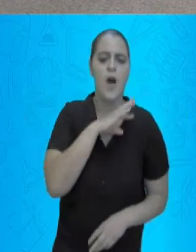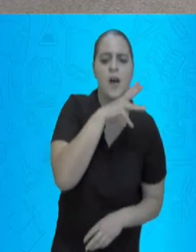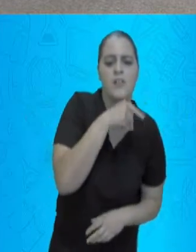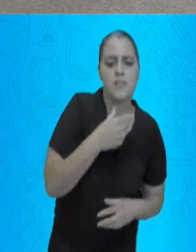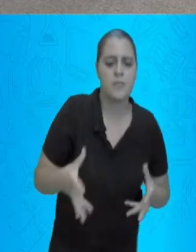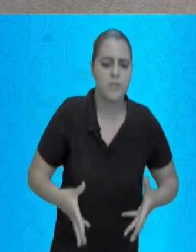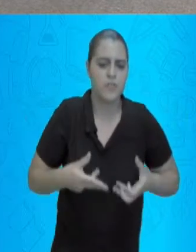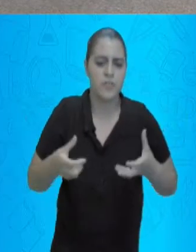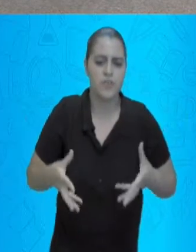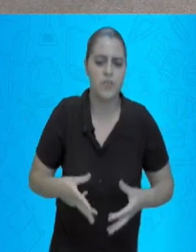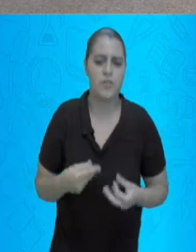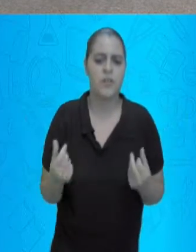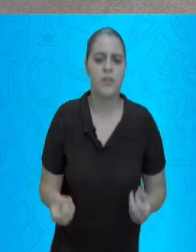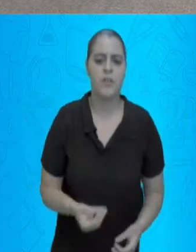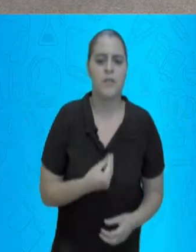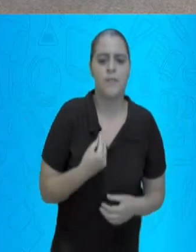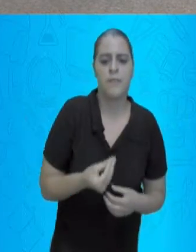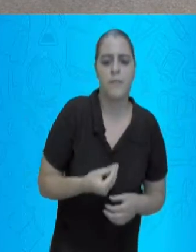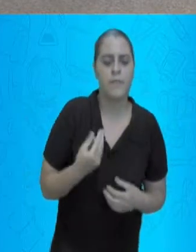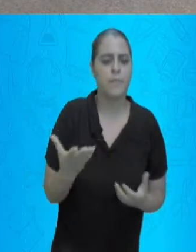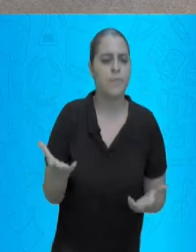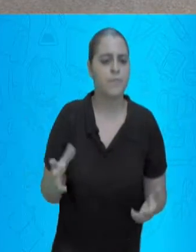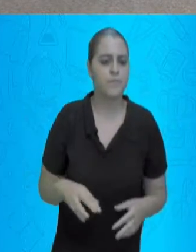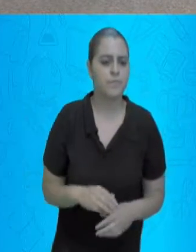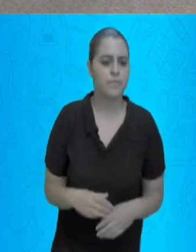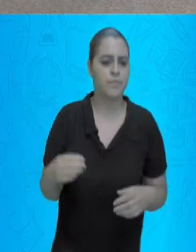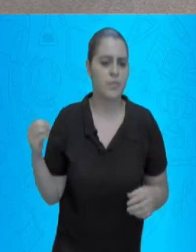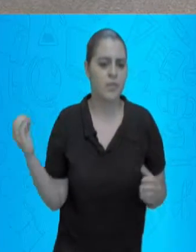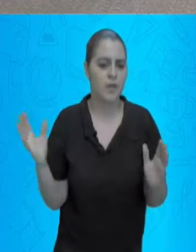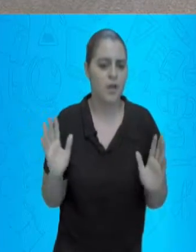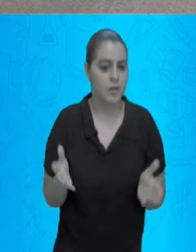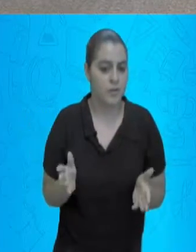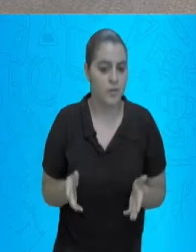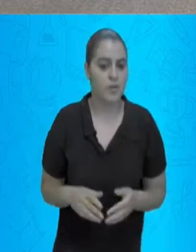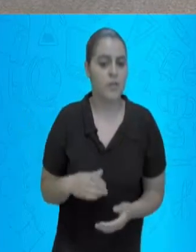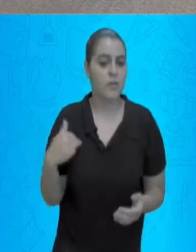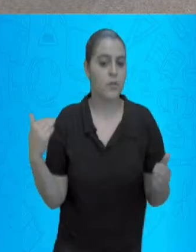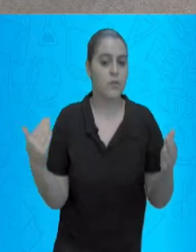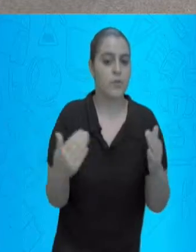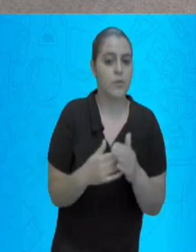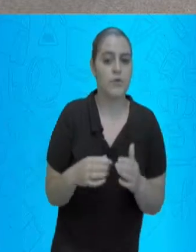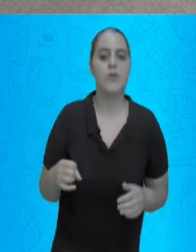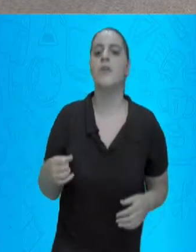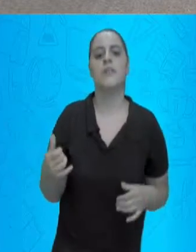vegetais existentes atualmente? Todas essas